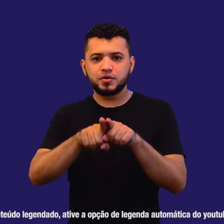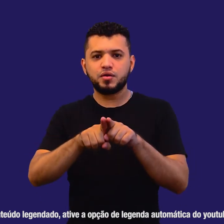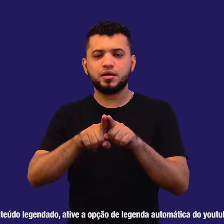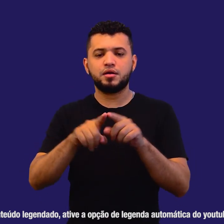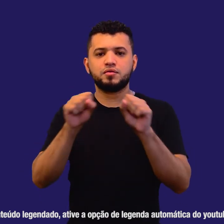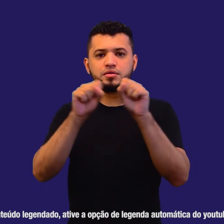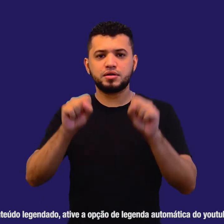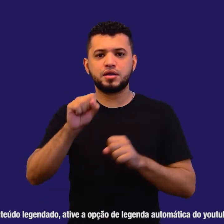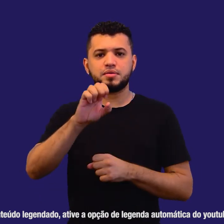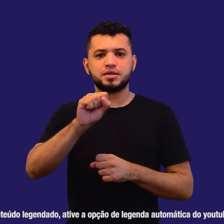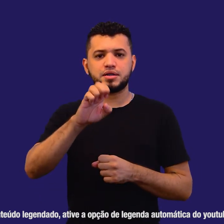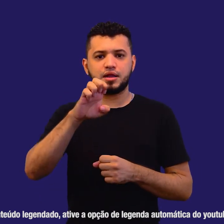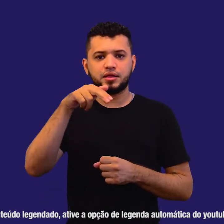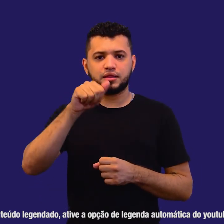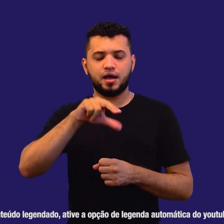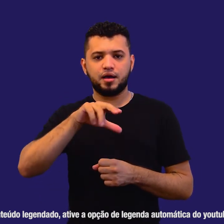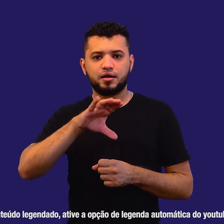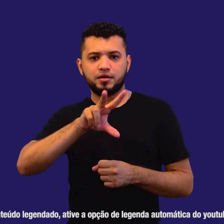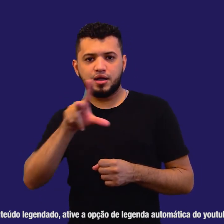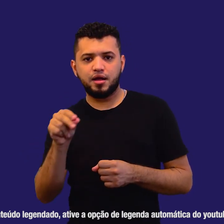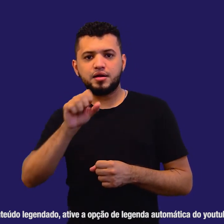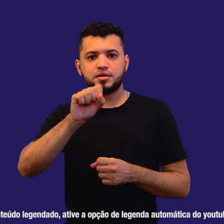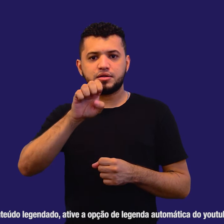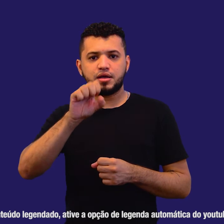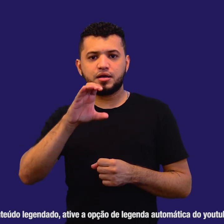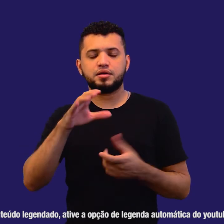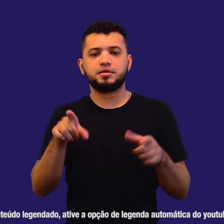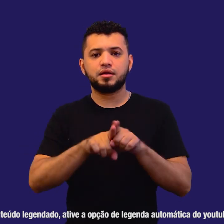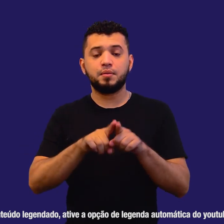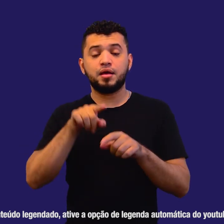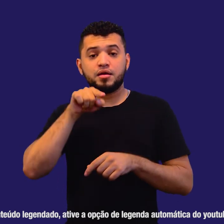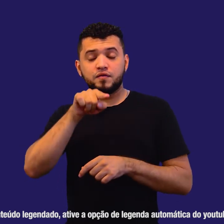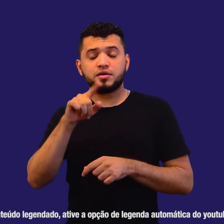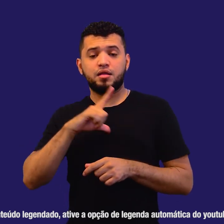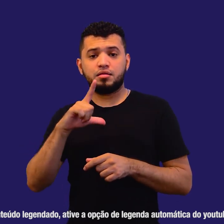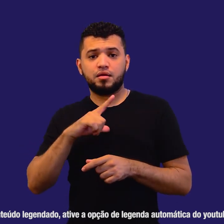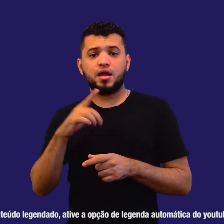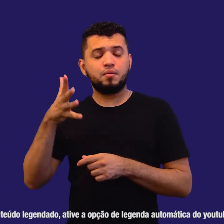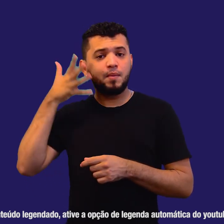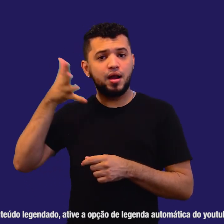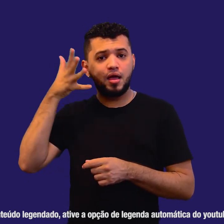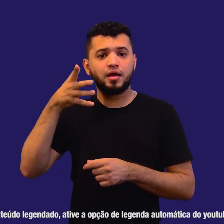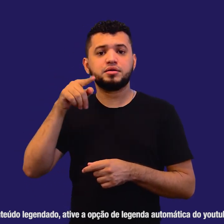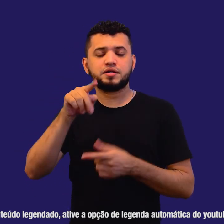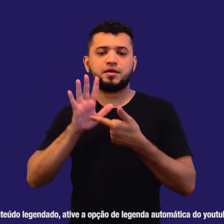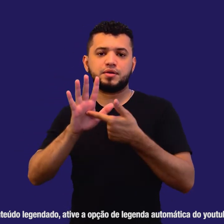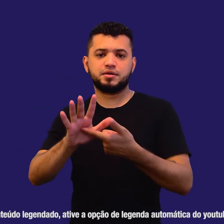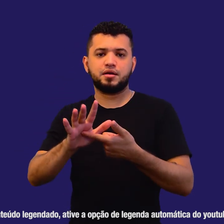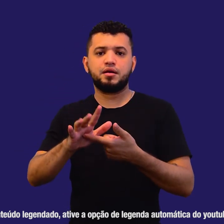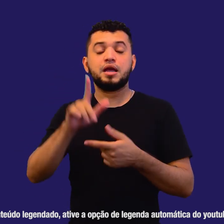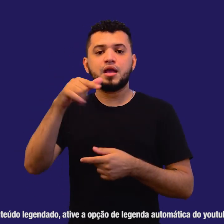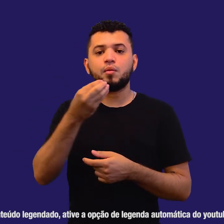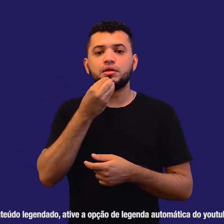FEComércio. Você vai ser uma das palestrantes justamente sobre esse assunto, né, Priscila? Tá aí uma excelente oportunidade para quem